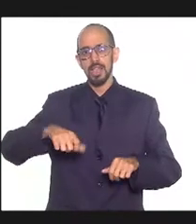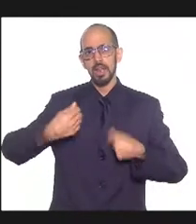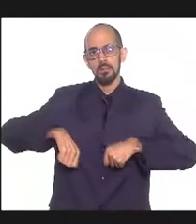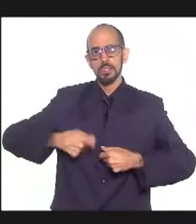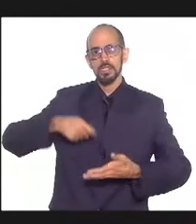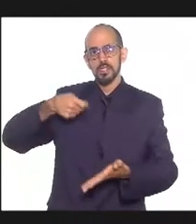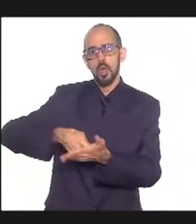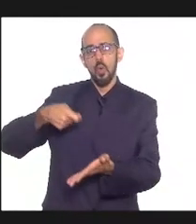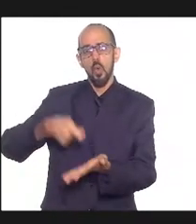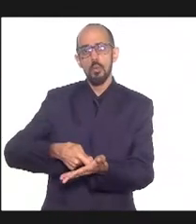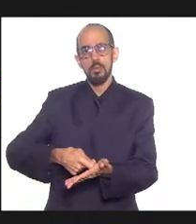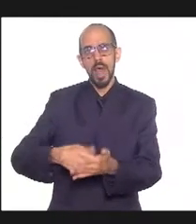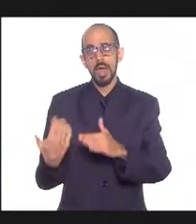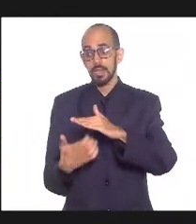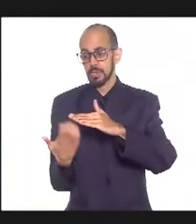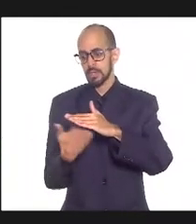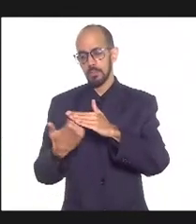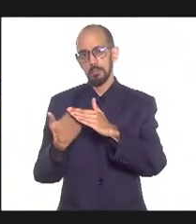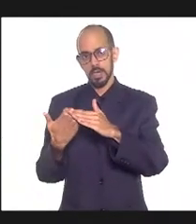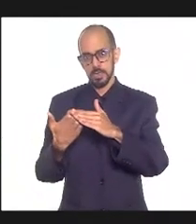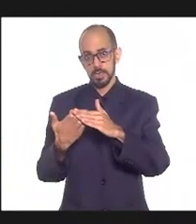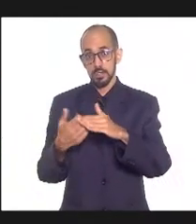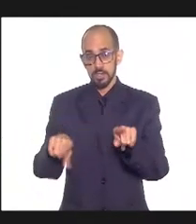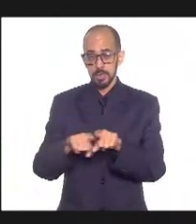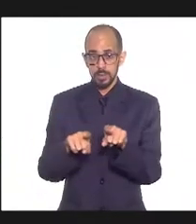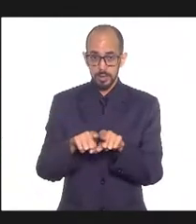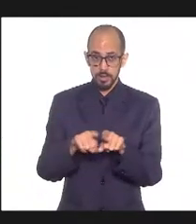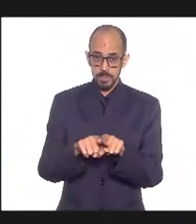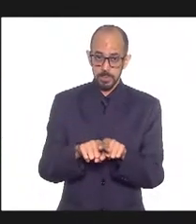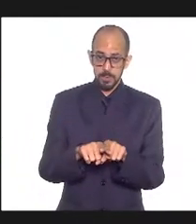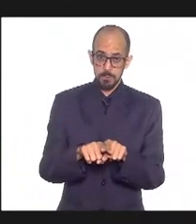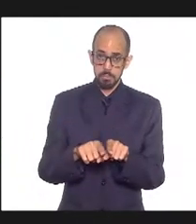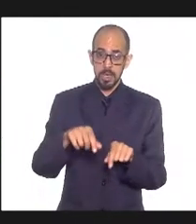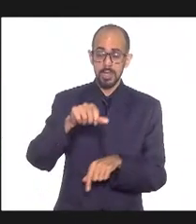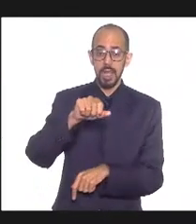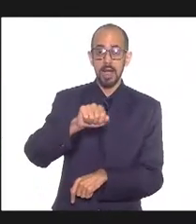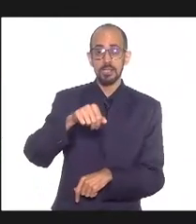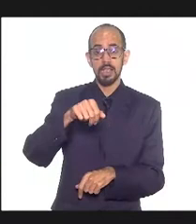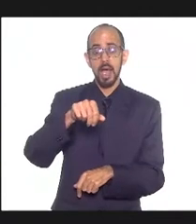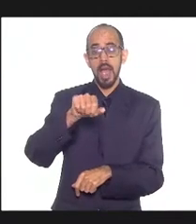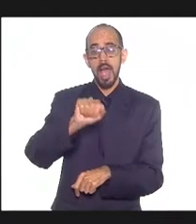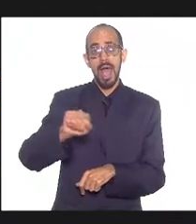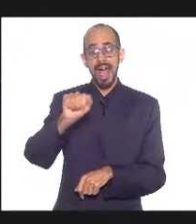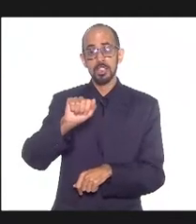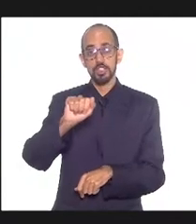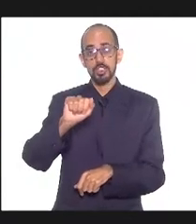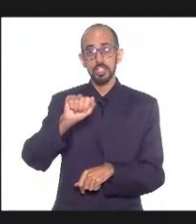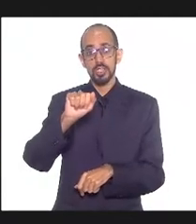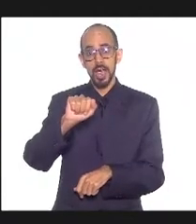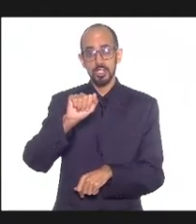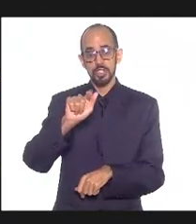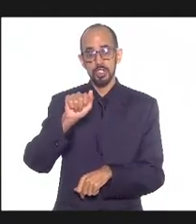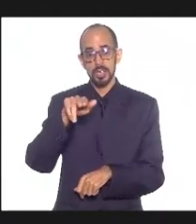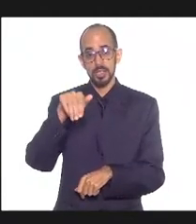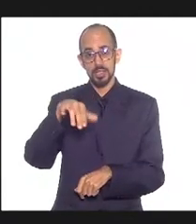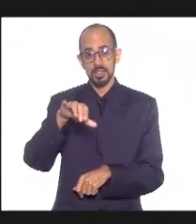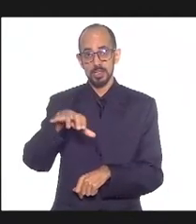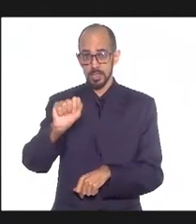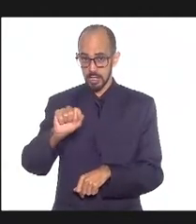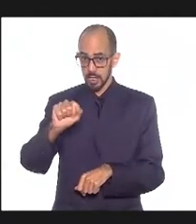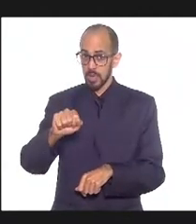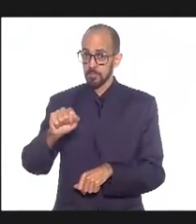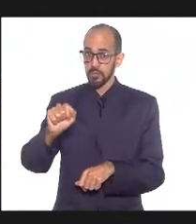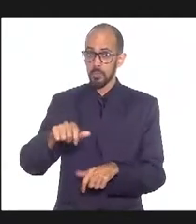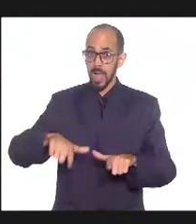das distribuidoras, das agências reguladoras estaduais, eu tenho que falar disso com a Thiago Mohamed, uma ação mais incisiva. Mas ela não